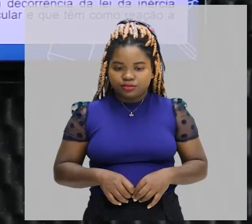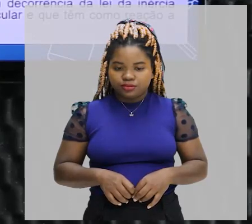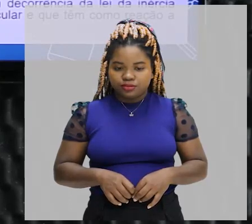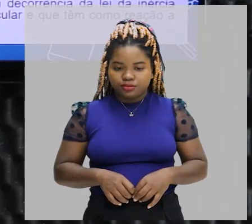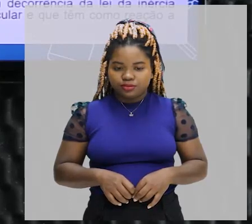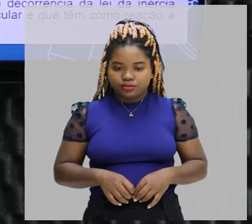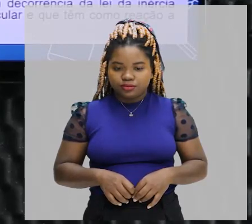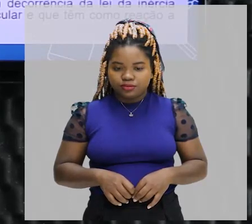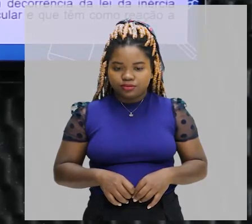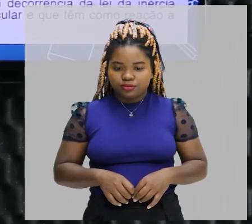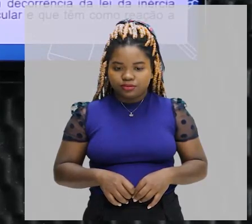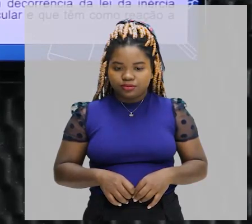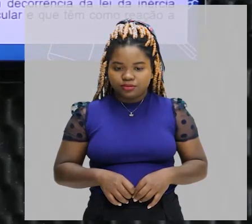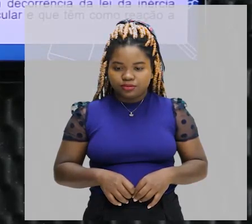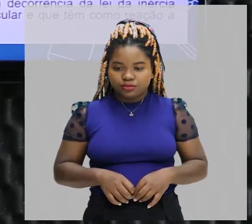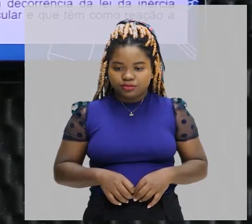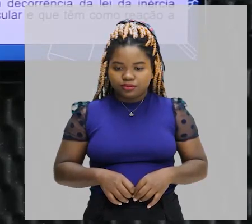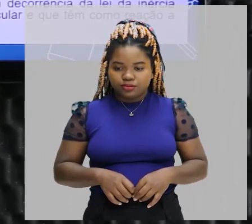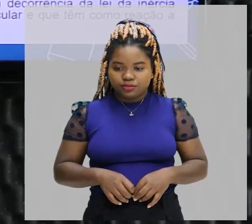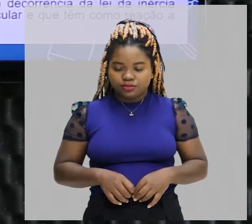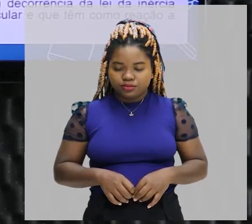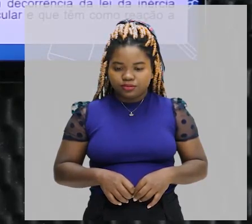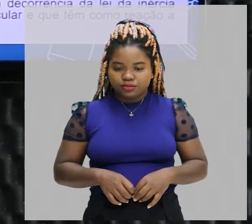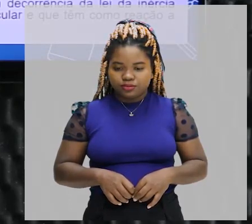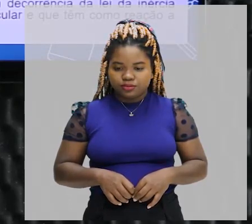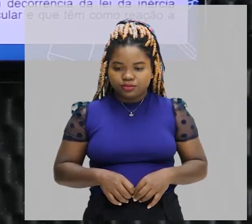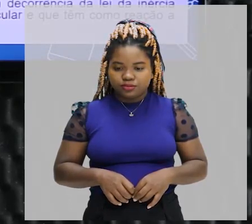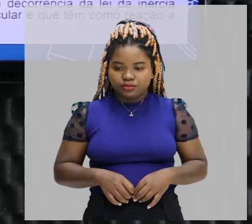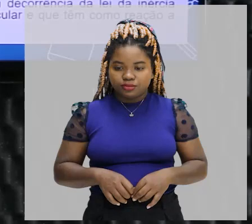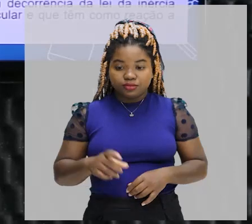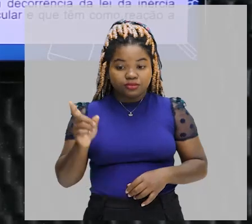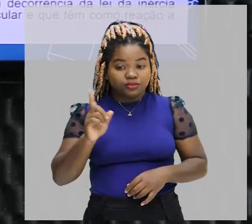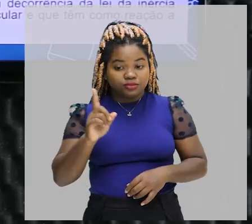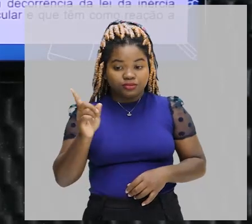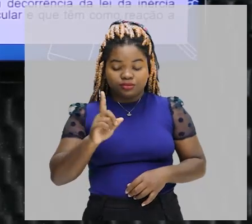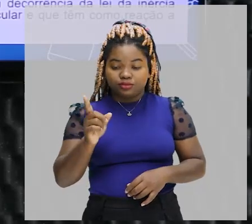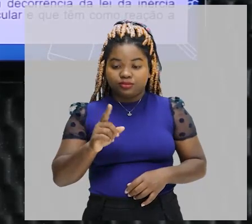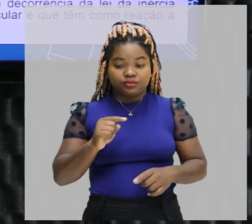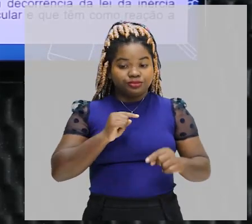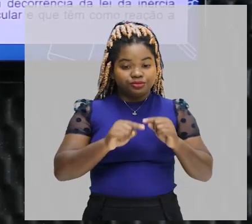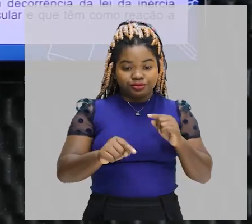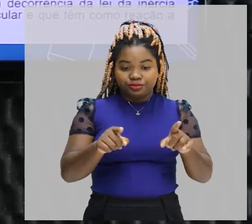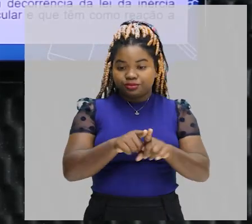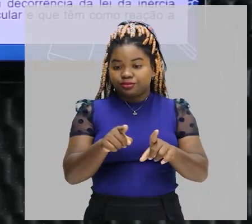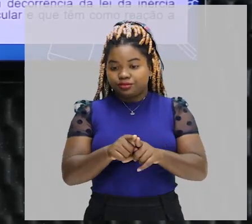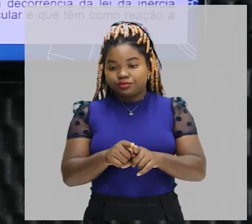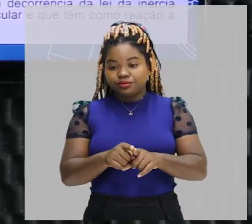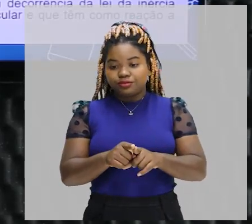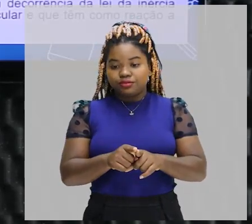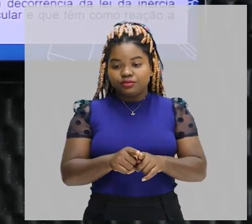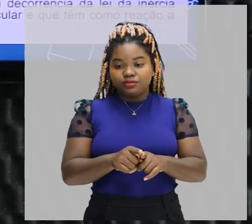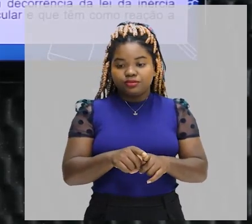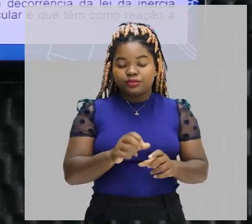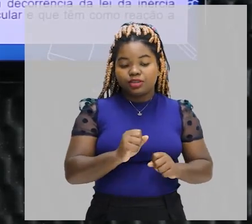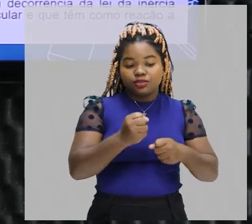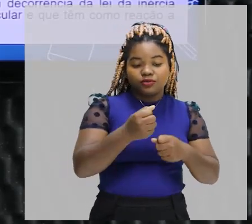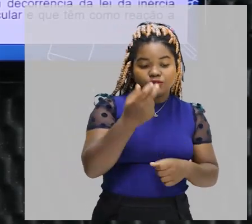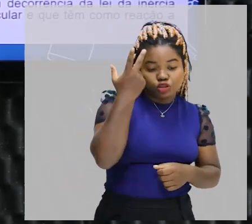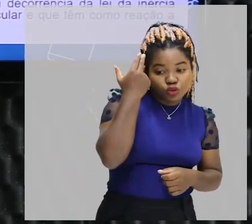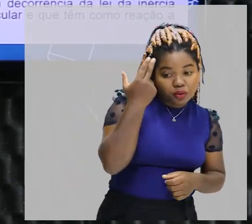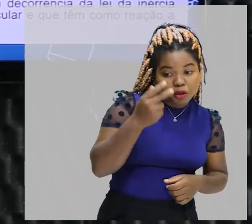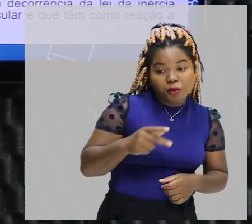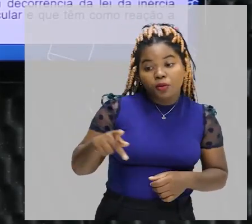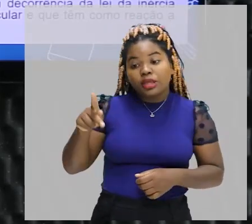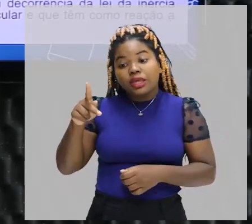é uma reação da força peso. Não. A normal e peso só tem